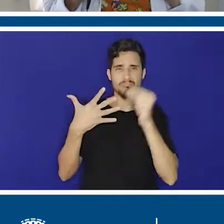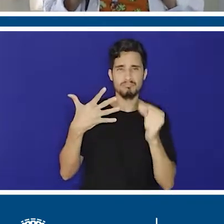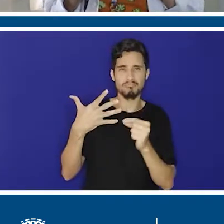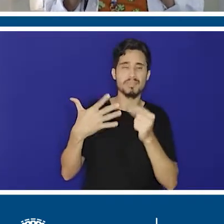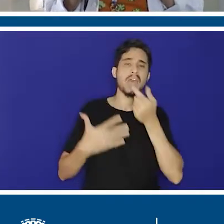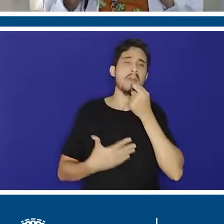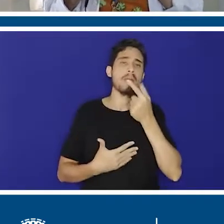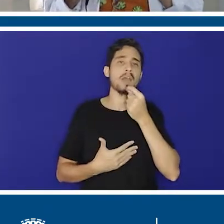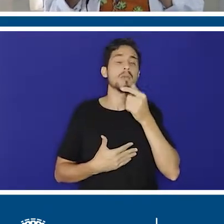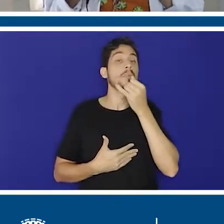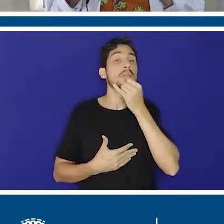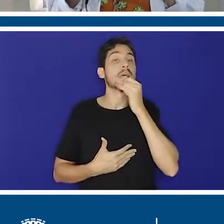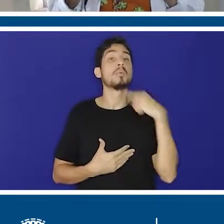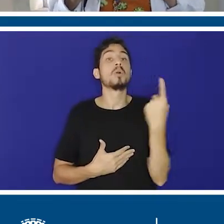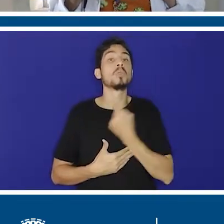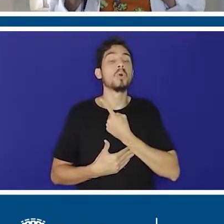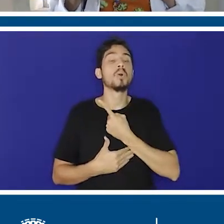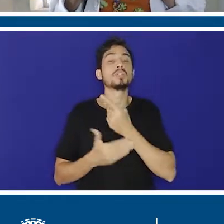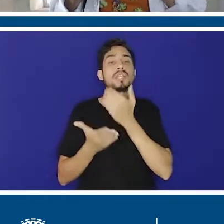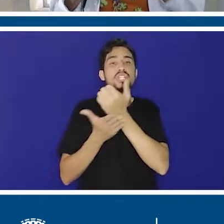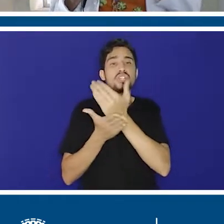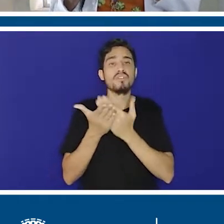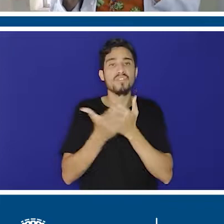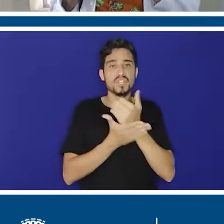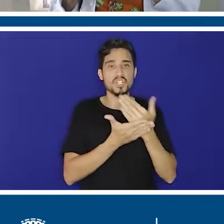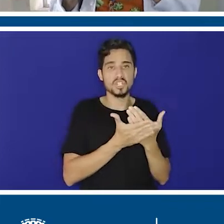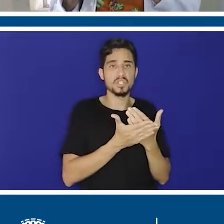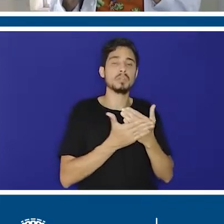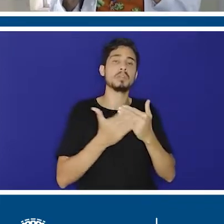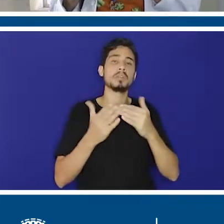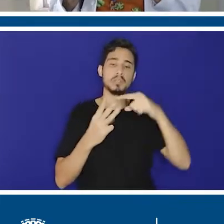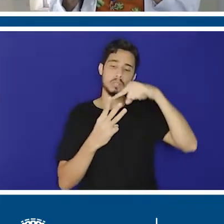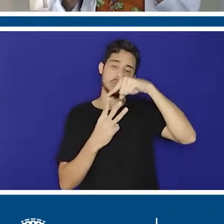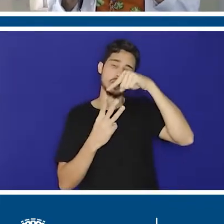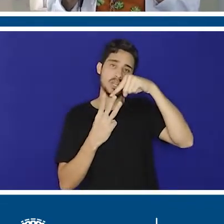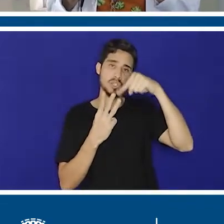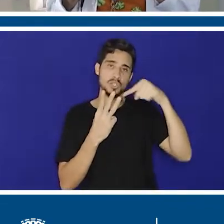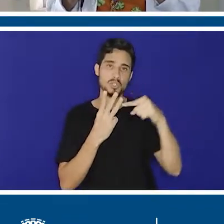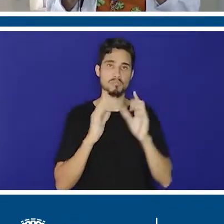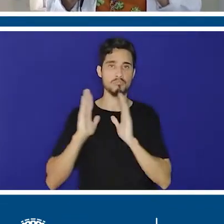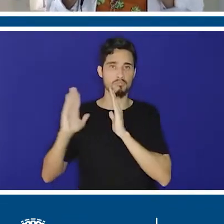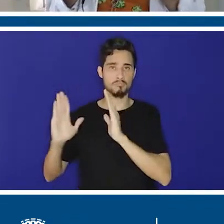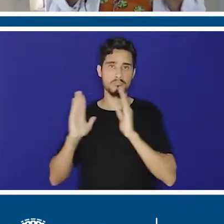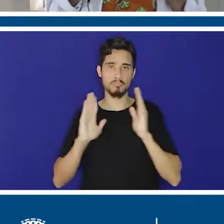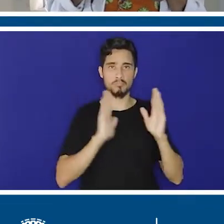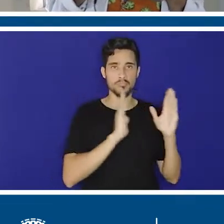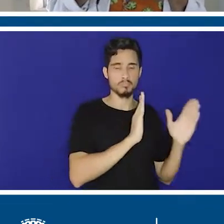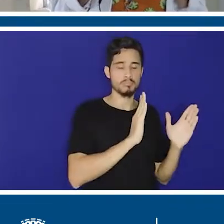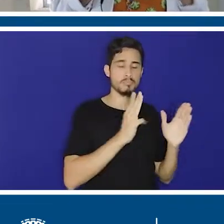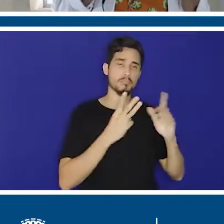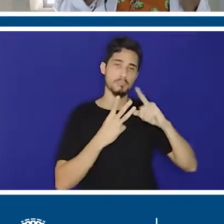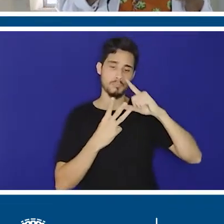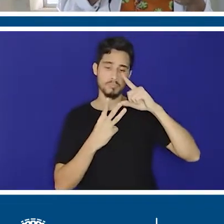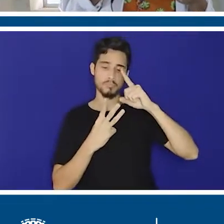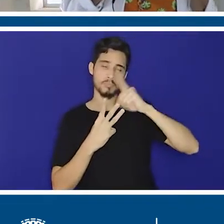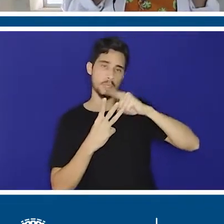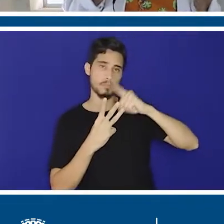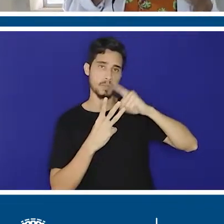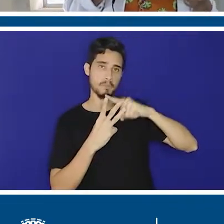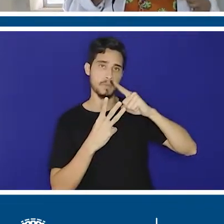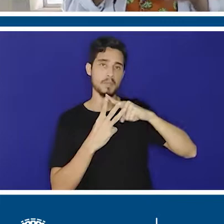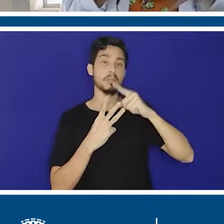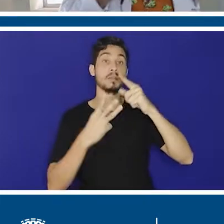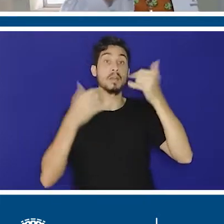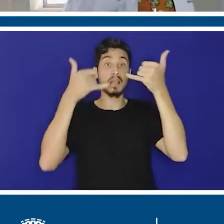gente divide, né, os medicamentos geralmente em 3 gerações. Tá? A primeira, ou linha. A